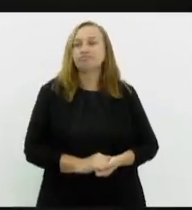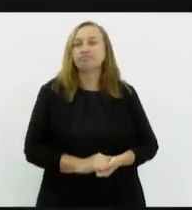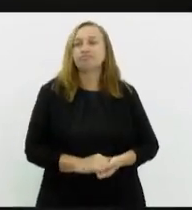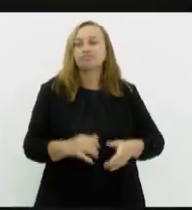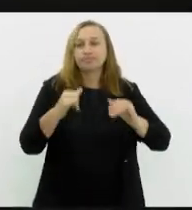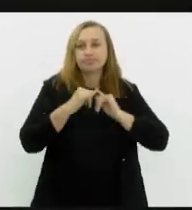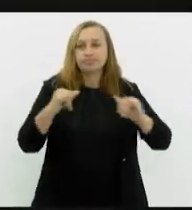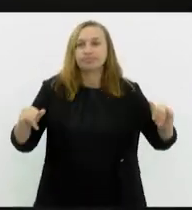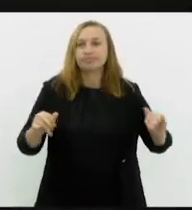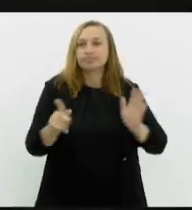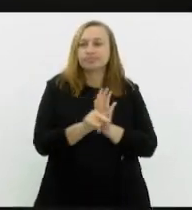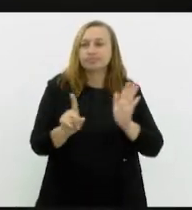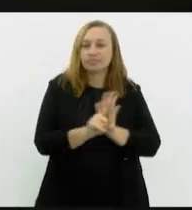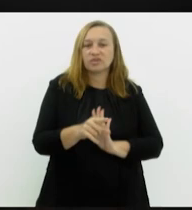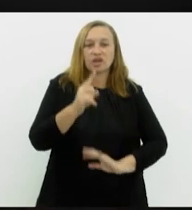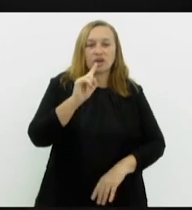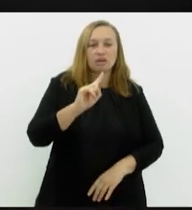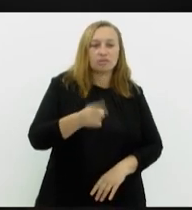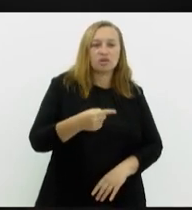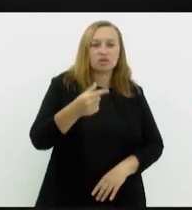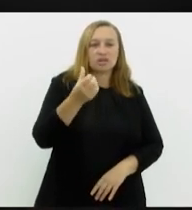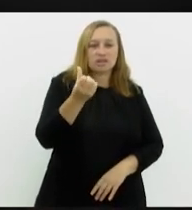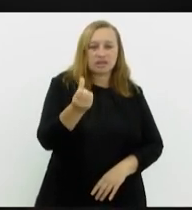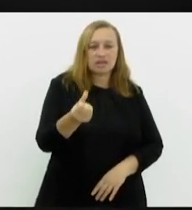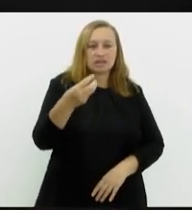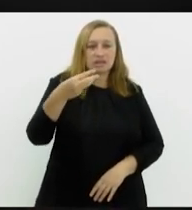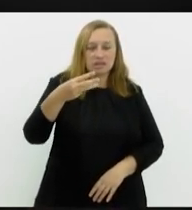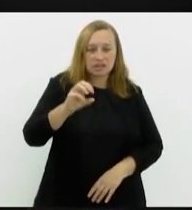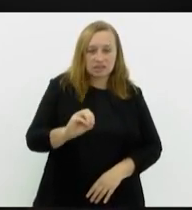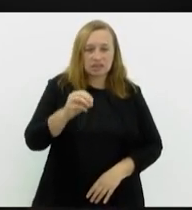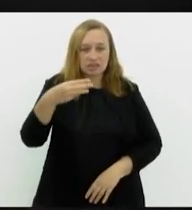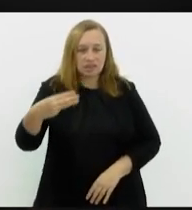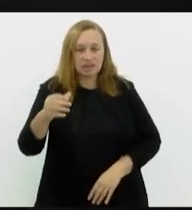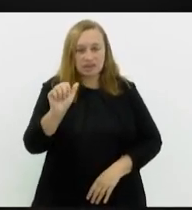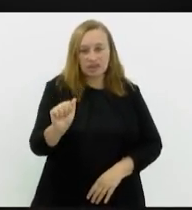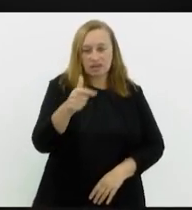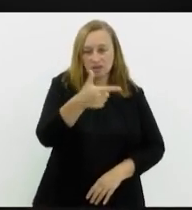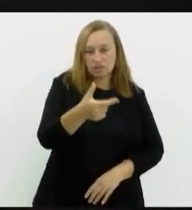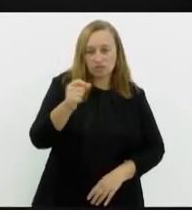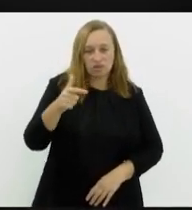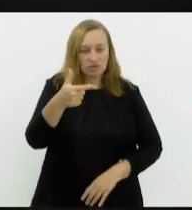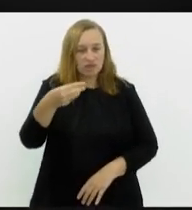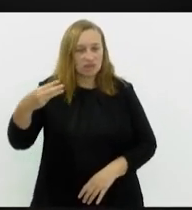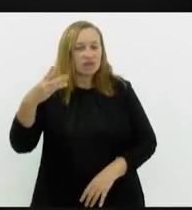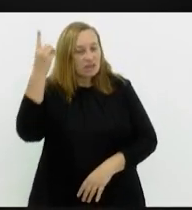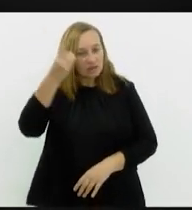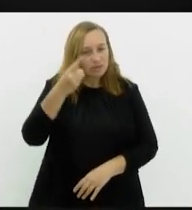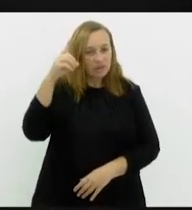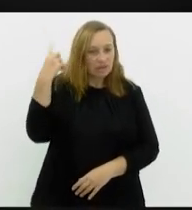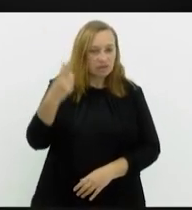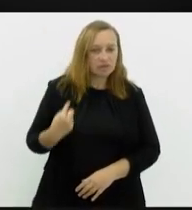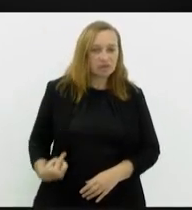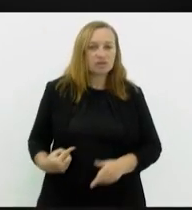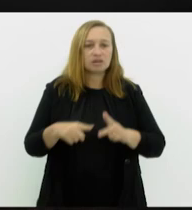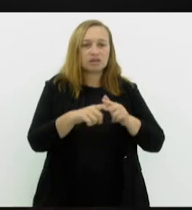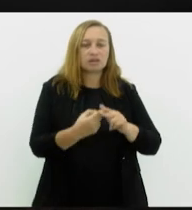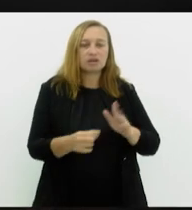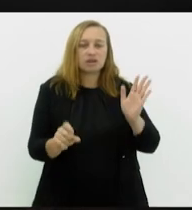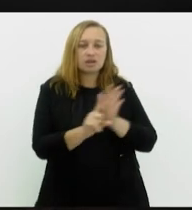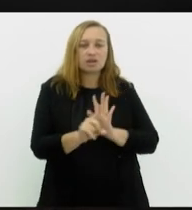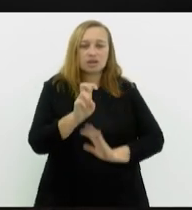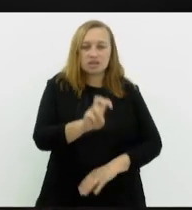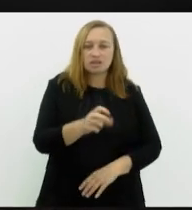Anuncio. Projeto de lei número 1603-A de 2023, de autoria da deputada Dani Balbi, que altera o anexo da lei